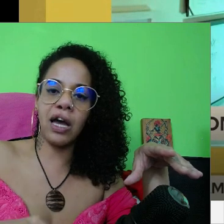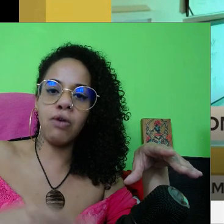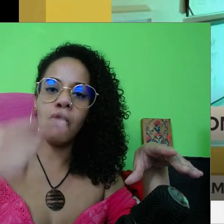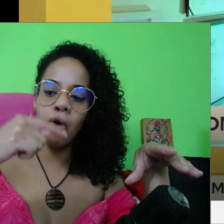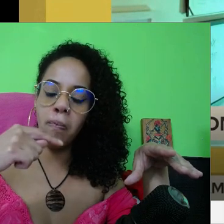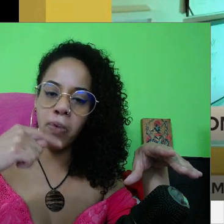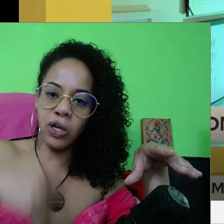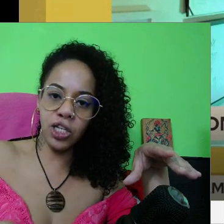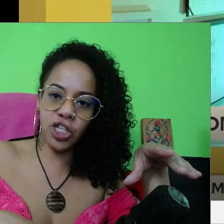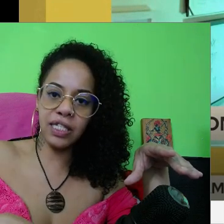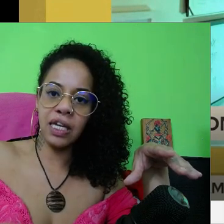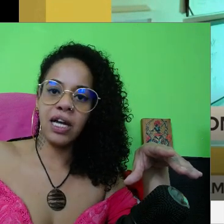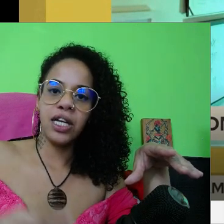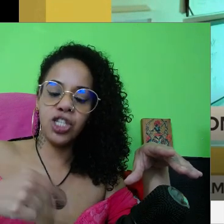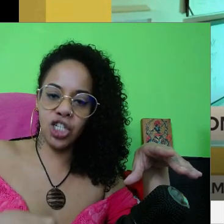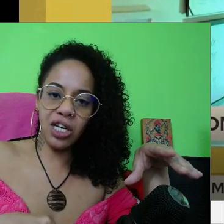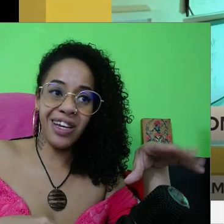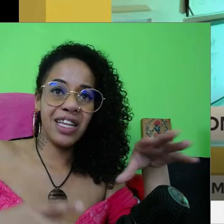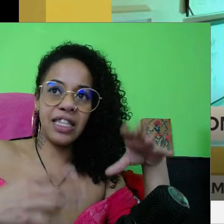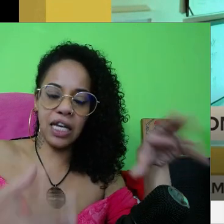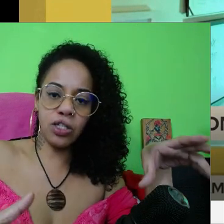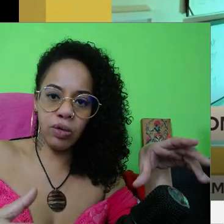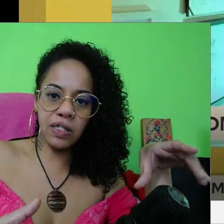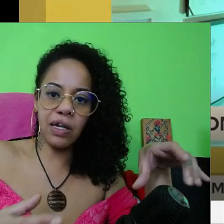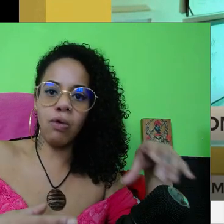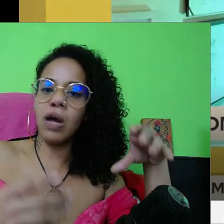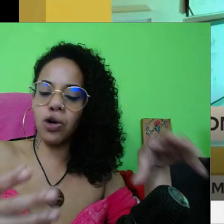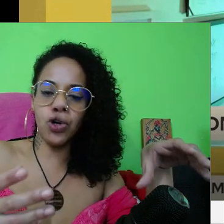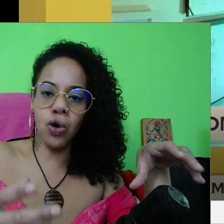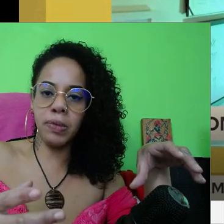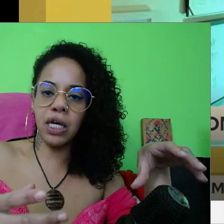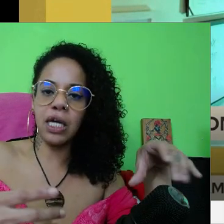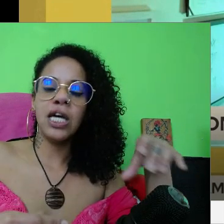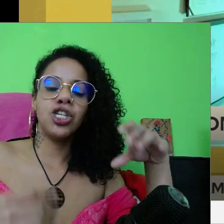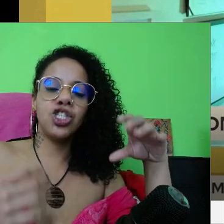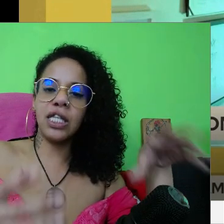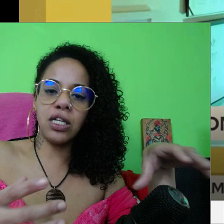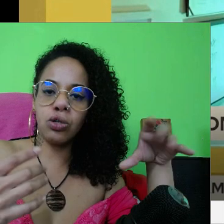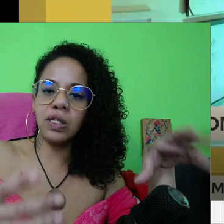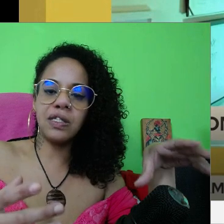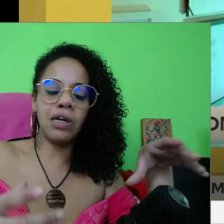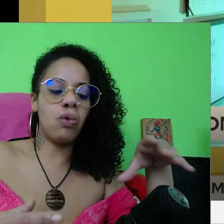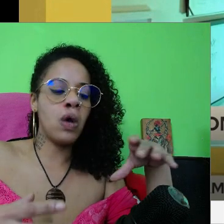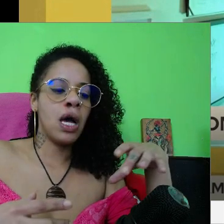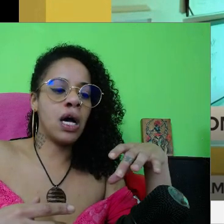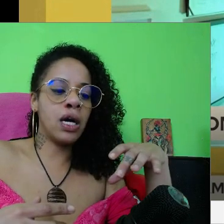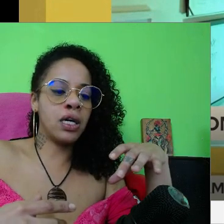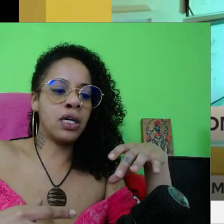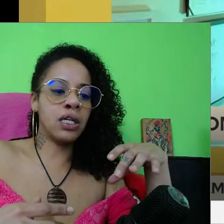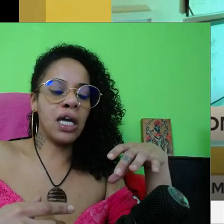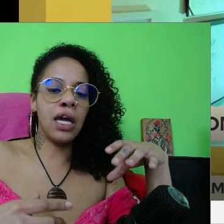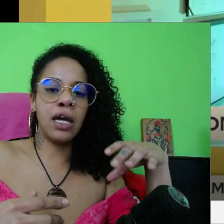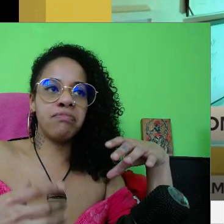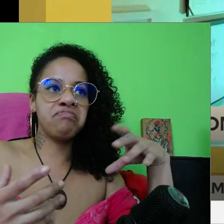apoiaram políticas de destruição Econômica de destruição